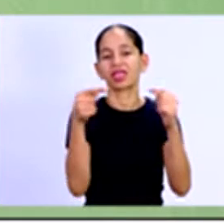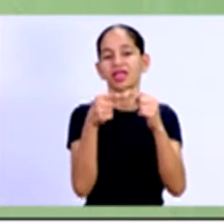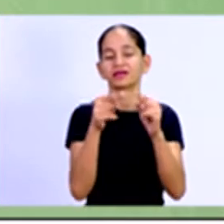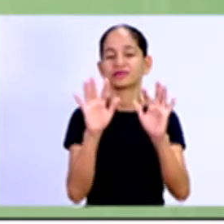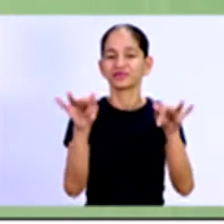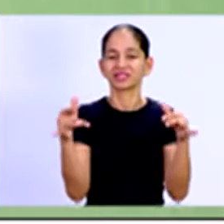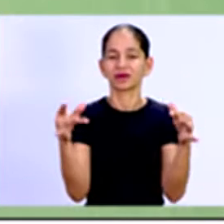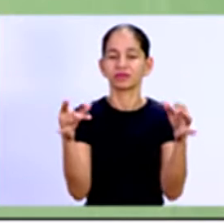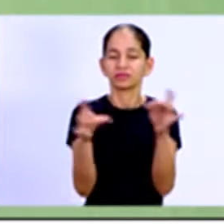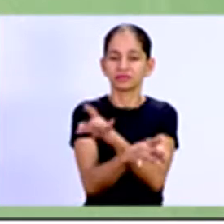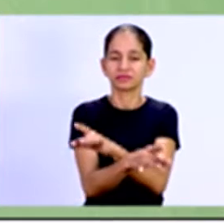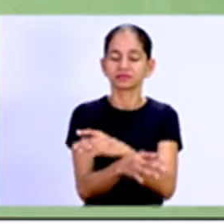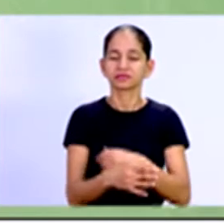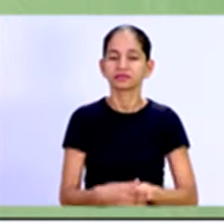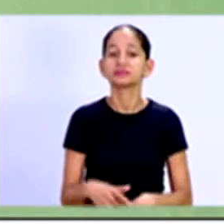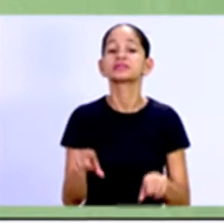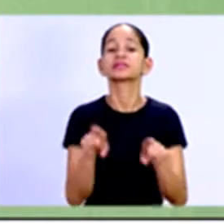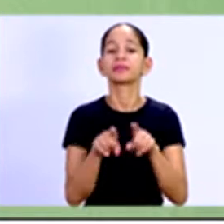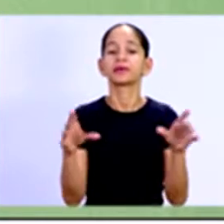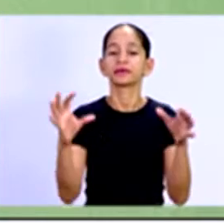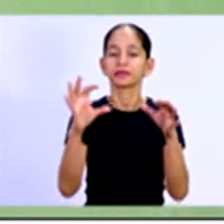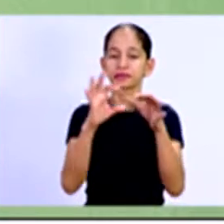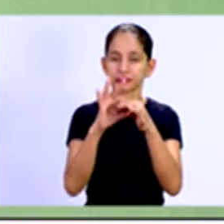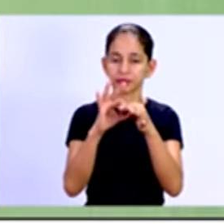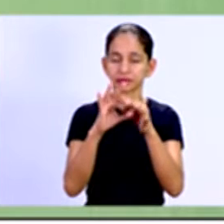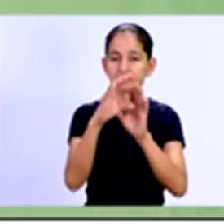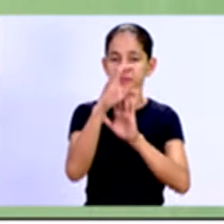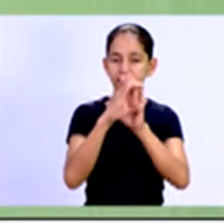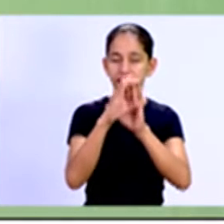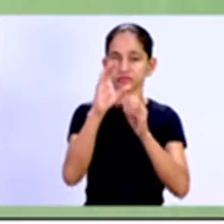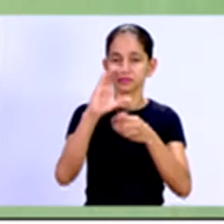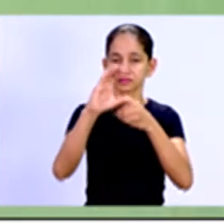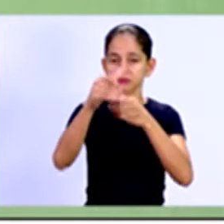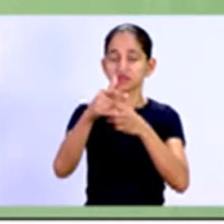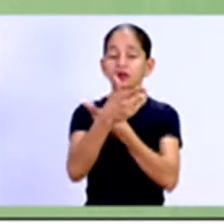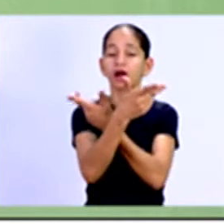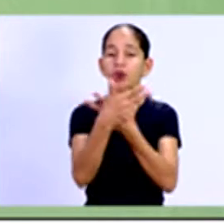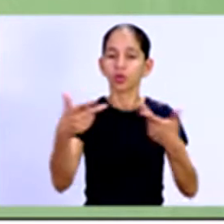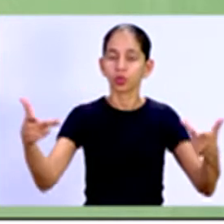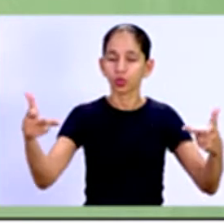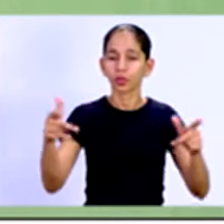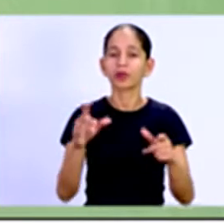Ainda nesse conceito, nós temos a virtude não inatas, ou seja, o